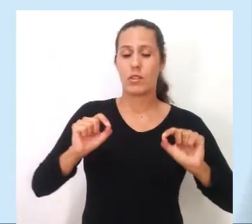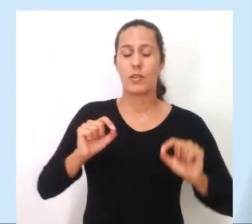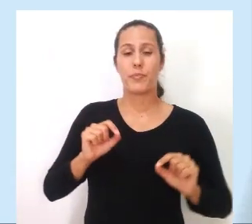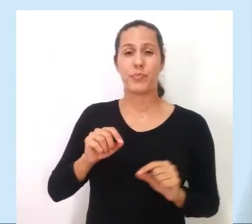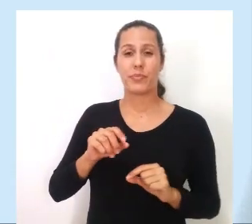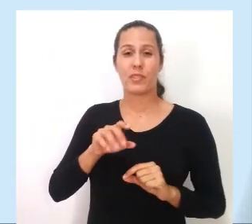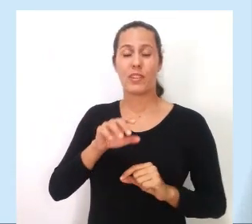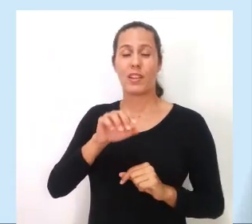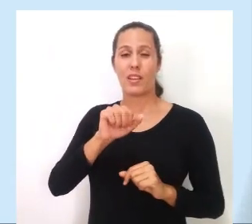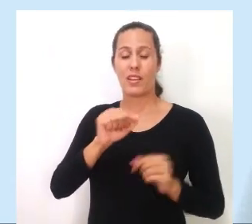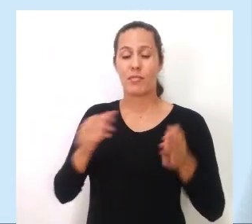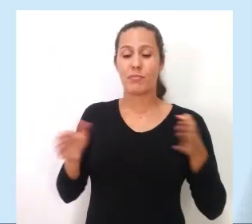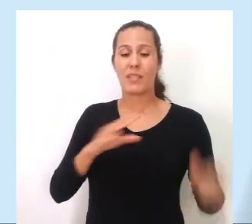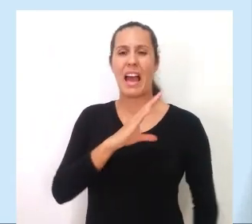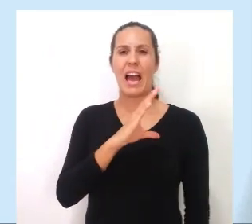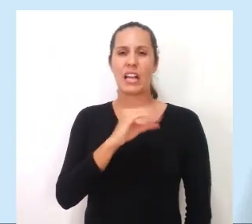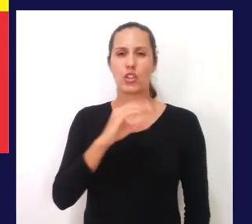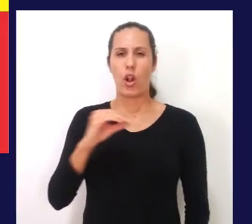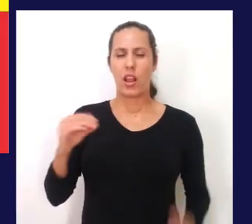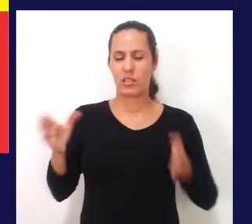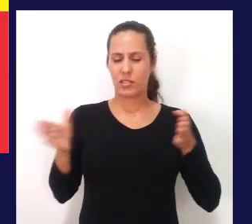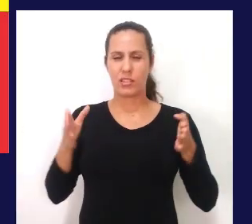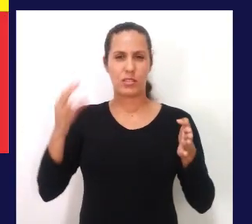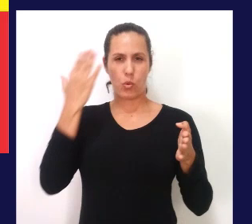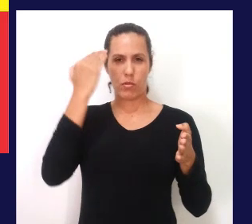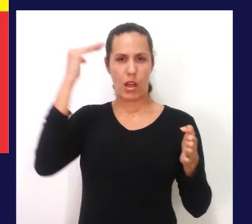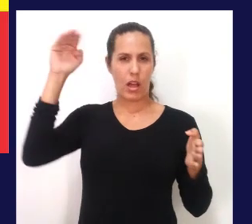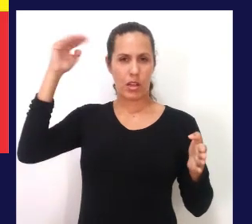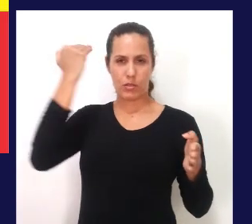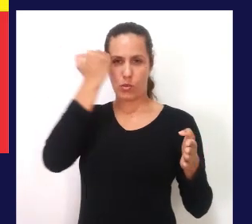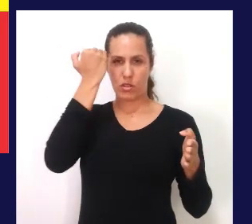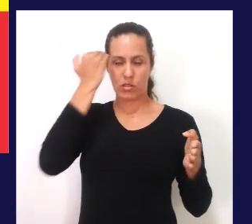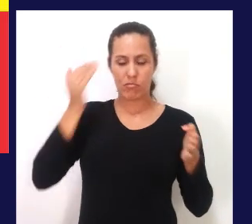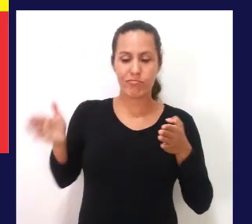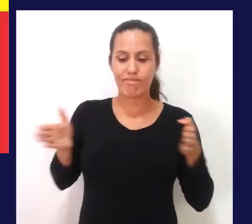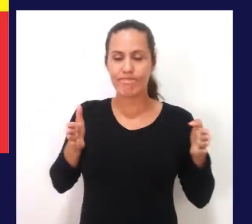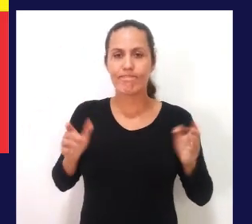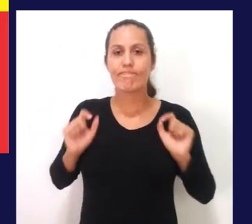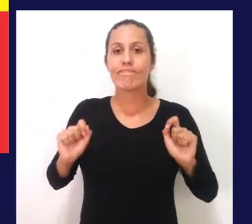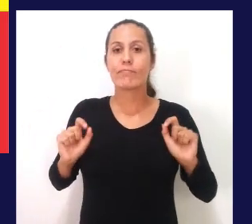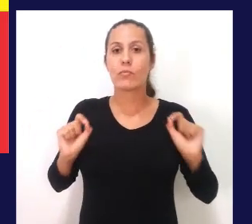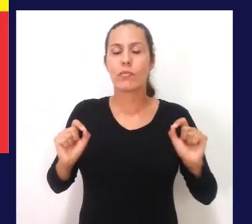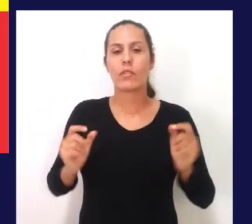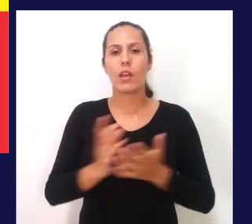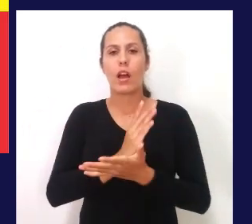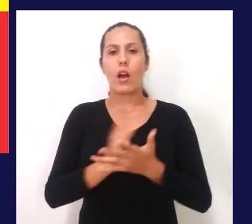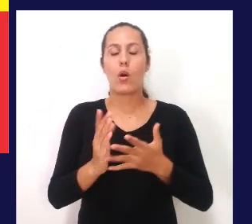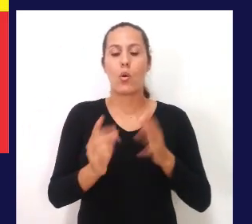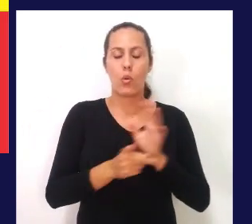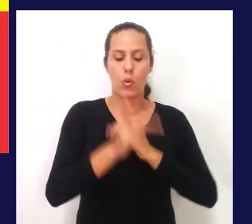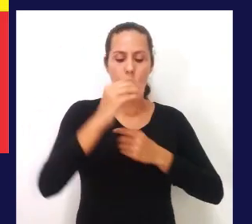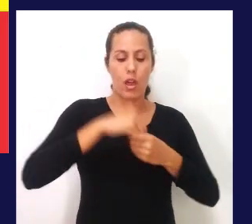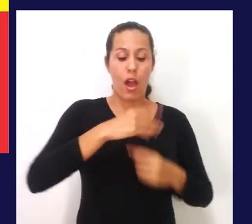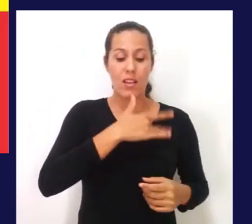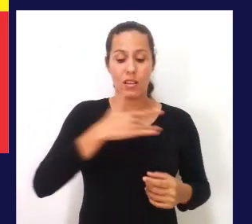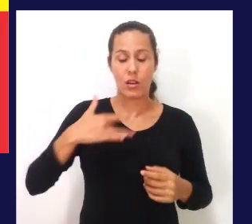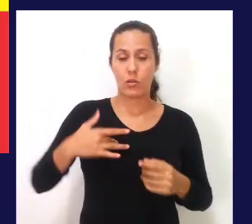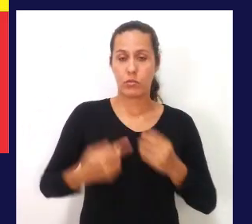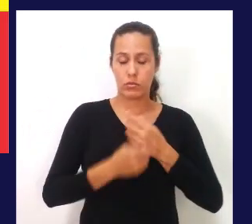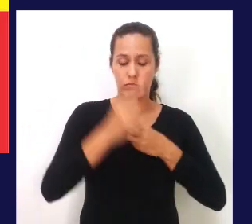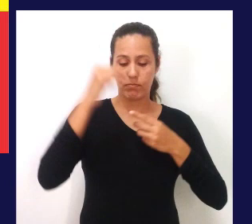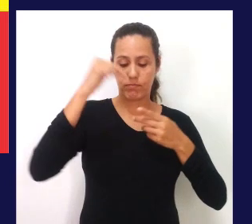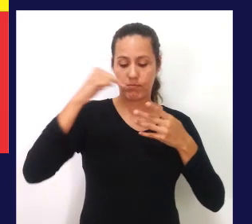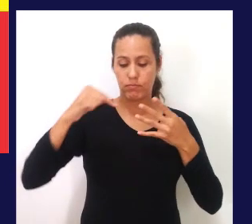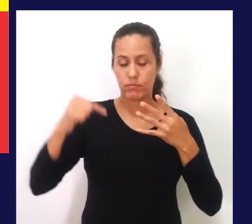adolescência, a gente tem um grande desafio, porque vão existir na realidade indicadores com relação à saúde